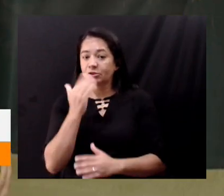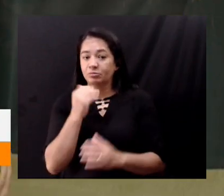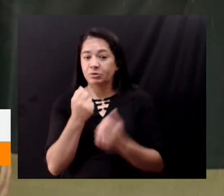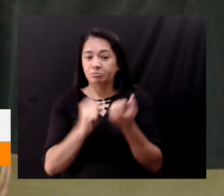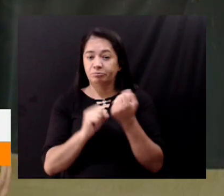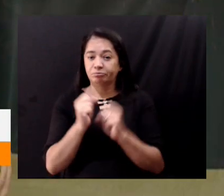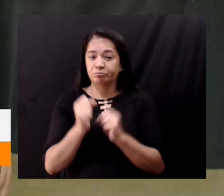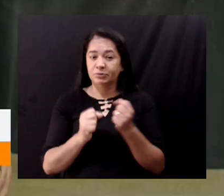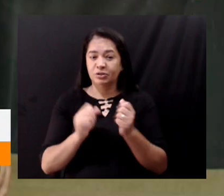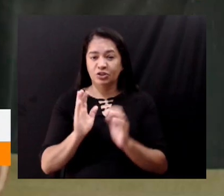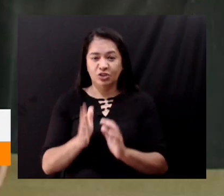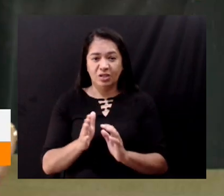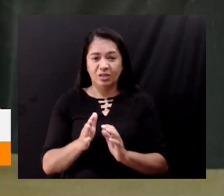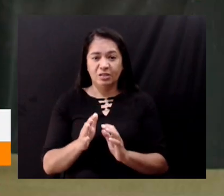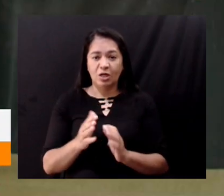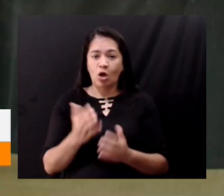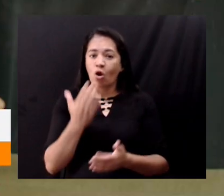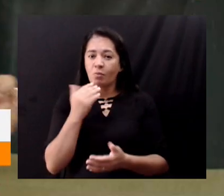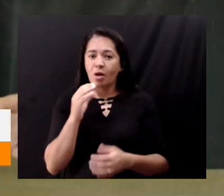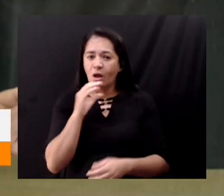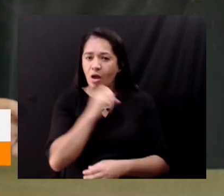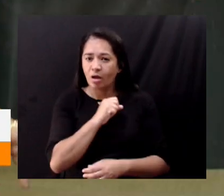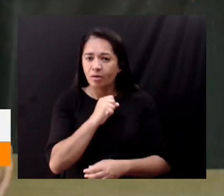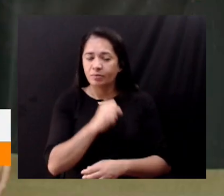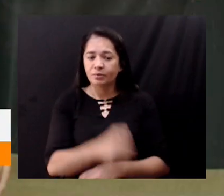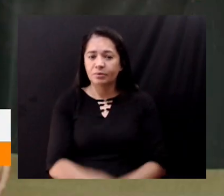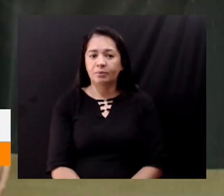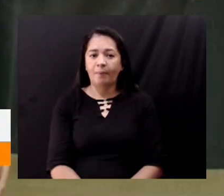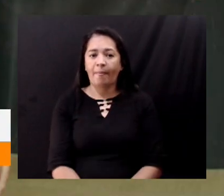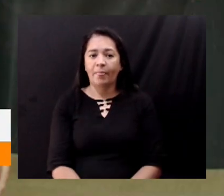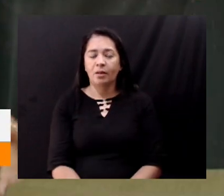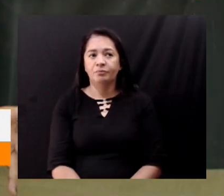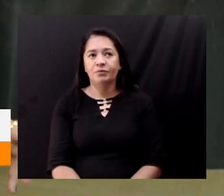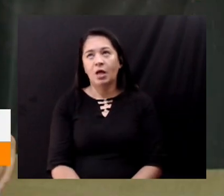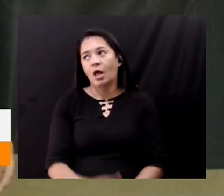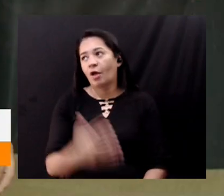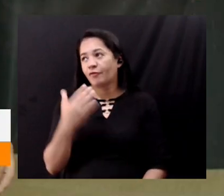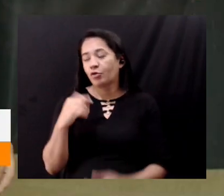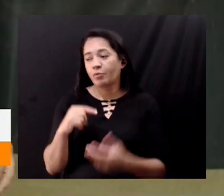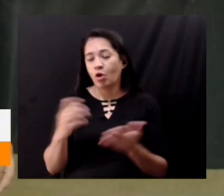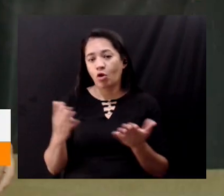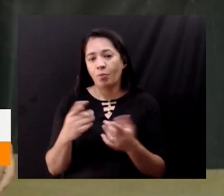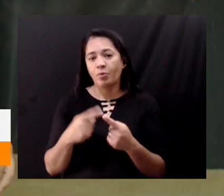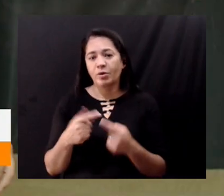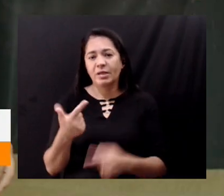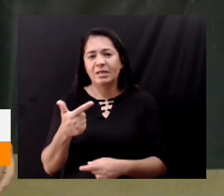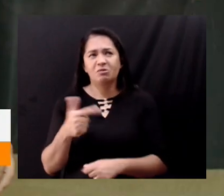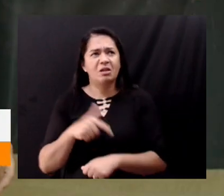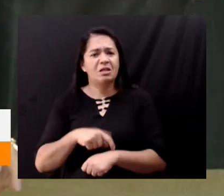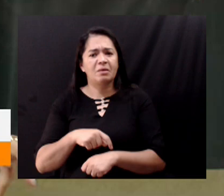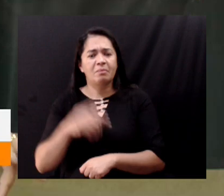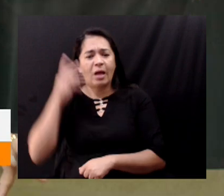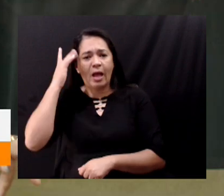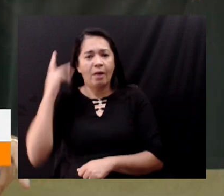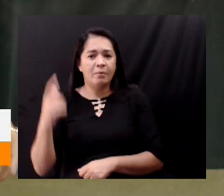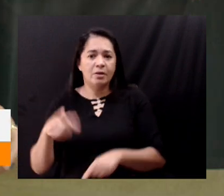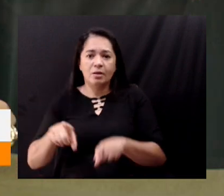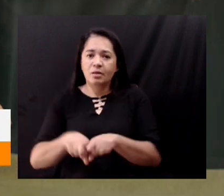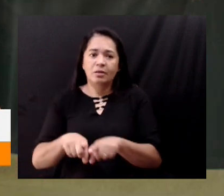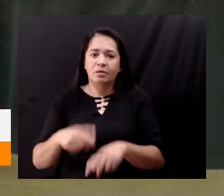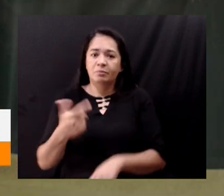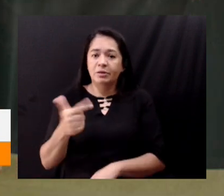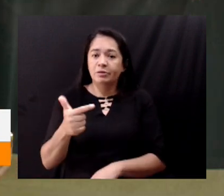comidas rápidas, né, que daí você coloca: "Ah, vou comer isso aqui hoje porque eu não tenho tempo, mas amanhã também não vou ter tempo, então vou continuar comendo". E aí, o que que é